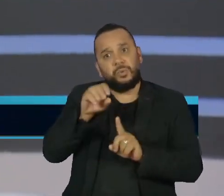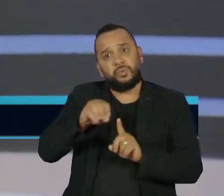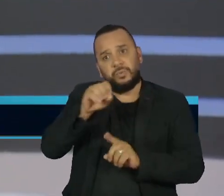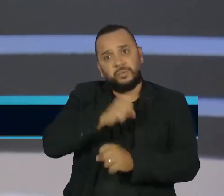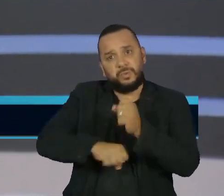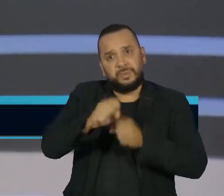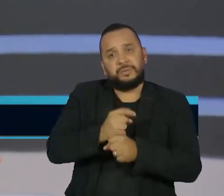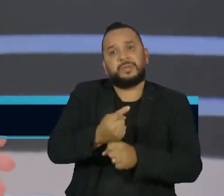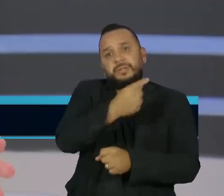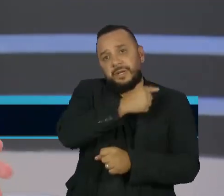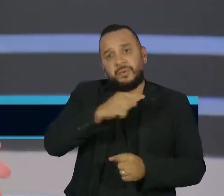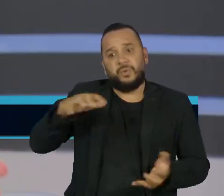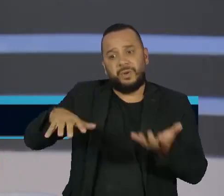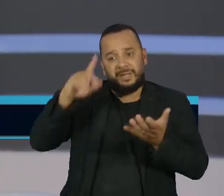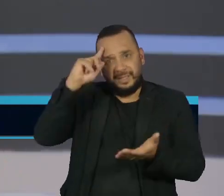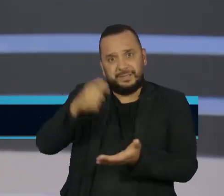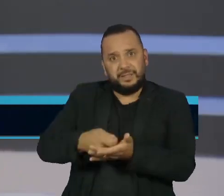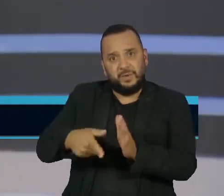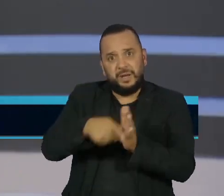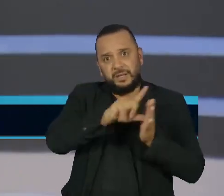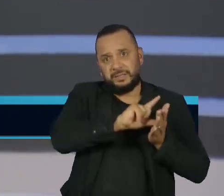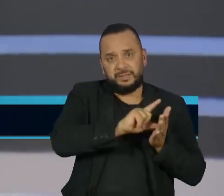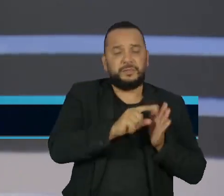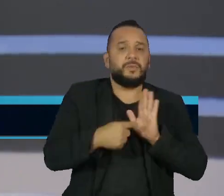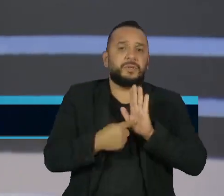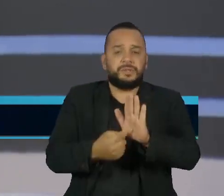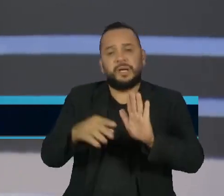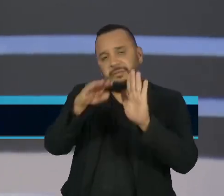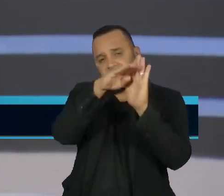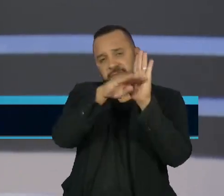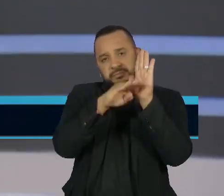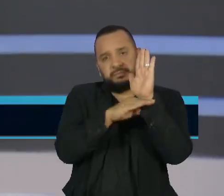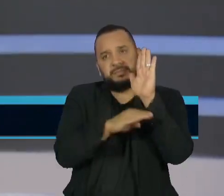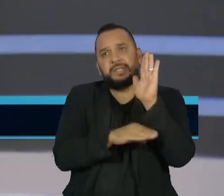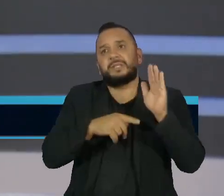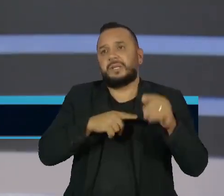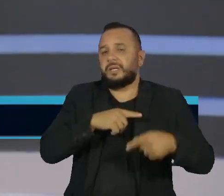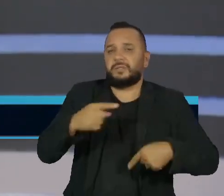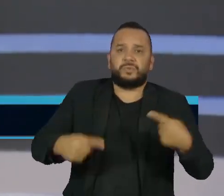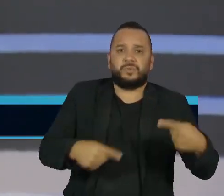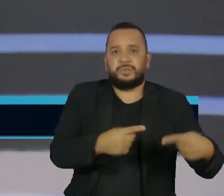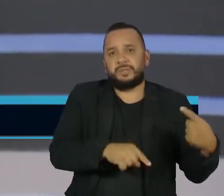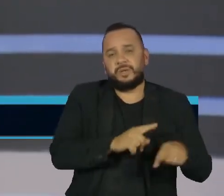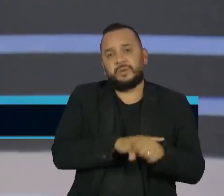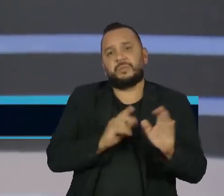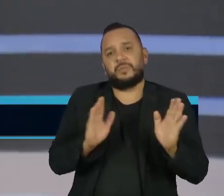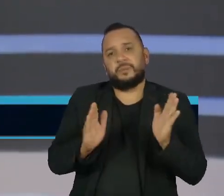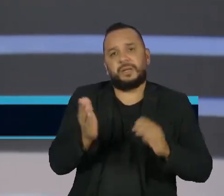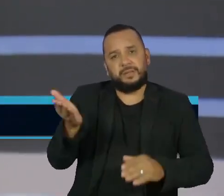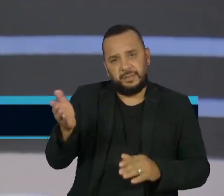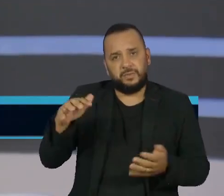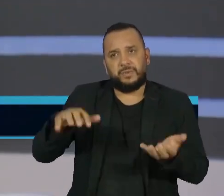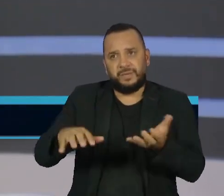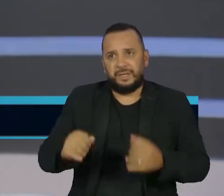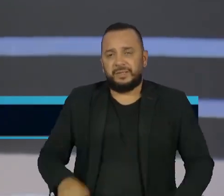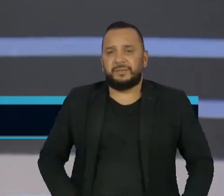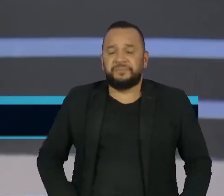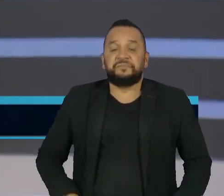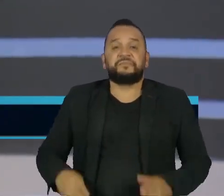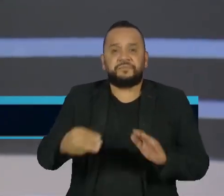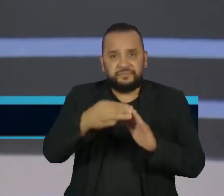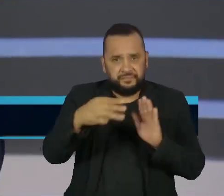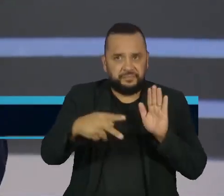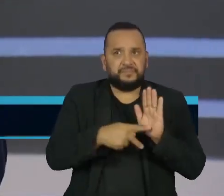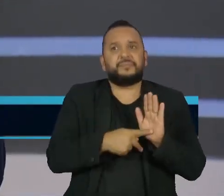decisão. Apresentado os números, né, e ter tido uma discussão com o Congresso naquele momento. Segundo, devolver a medida